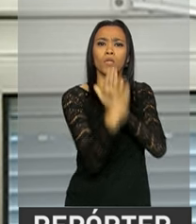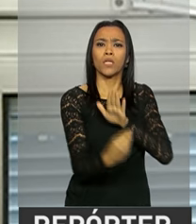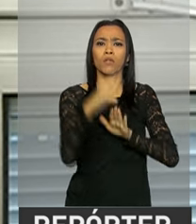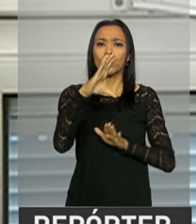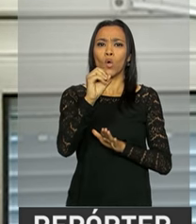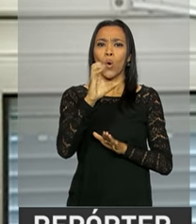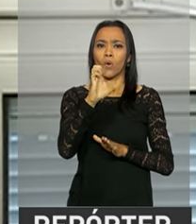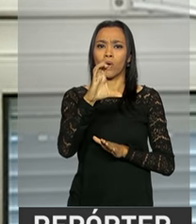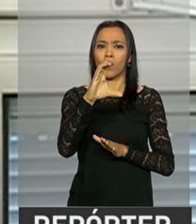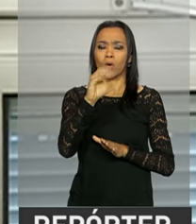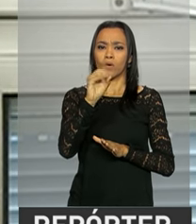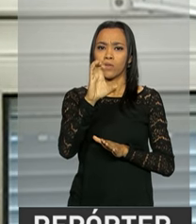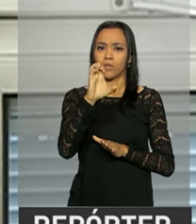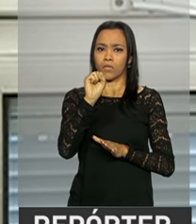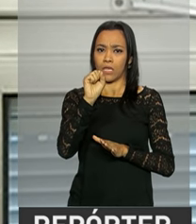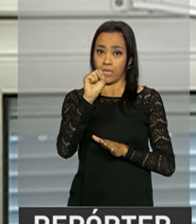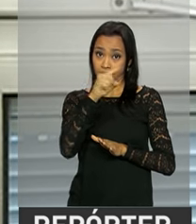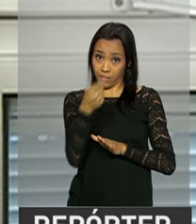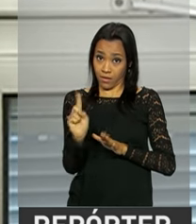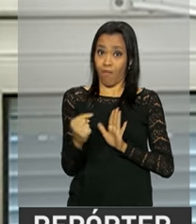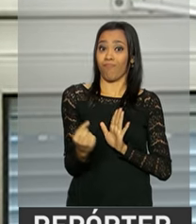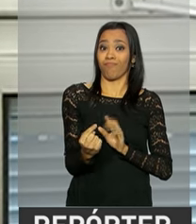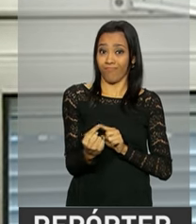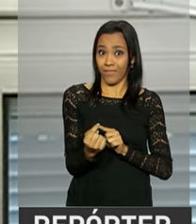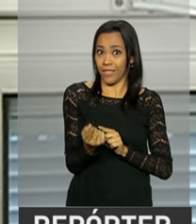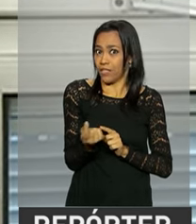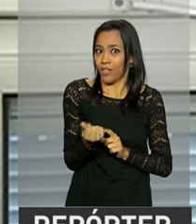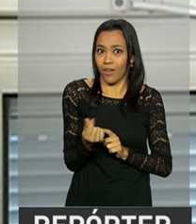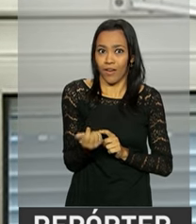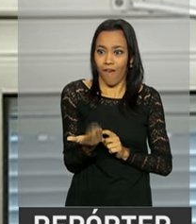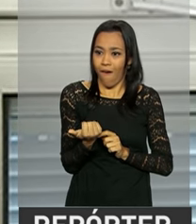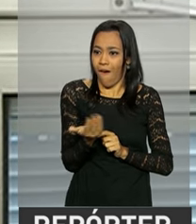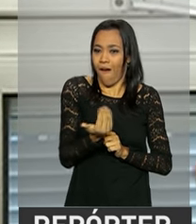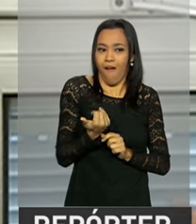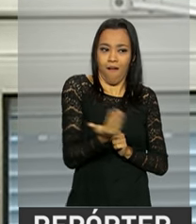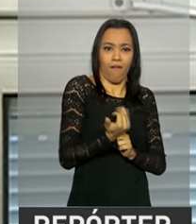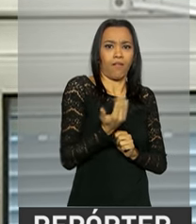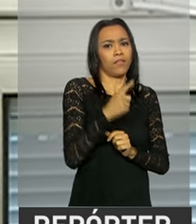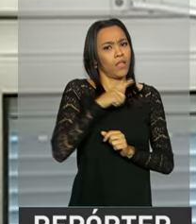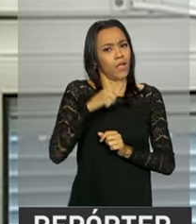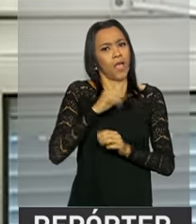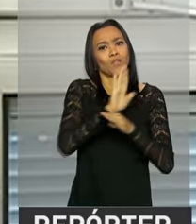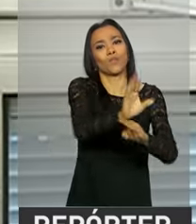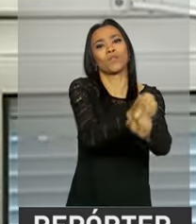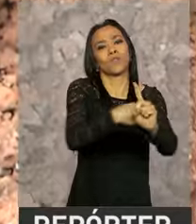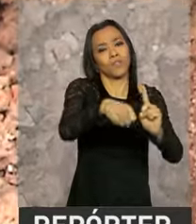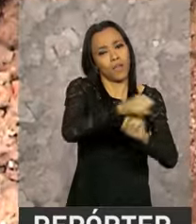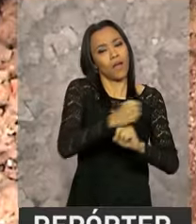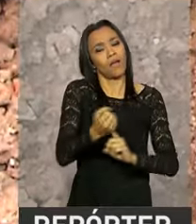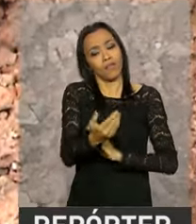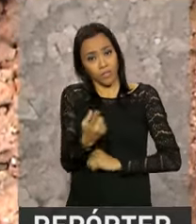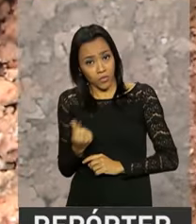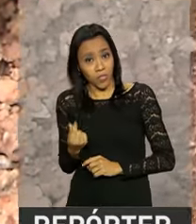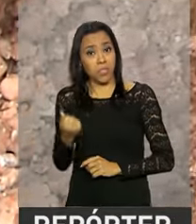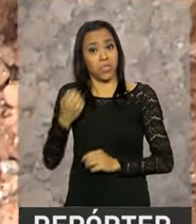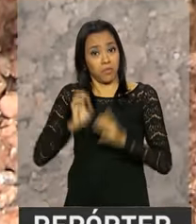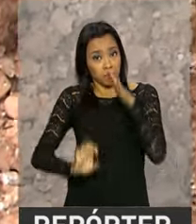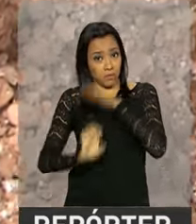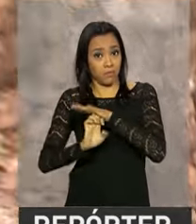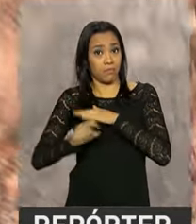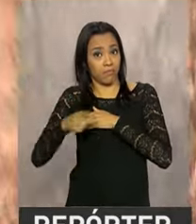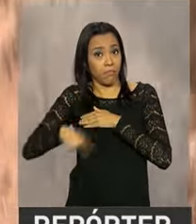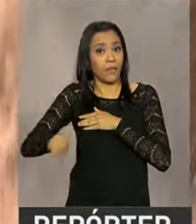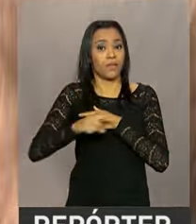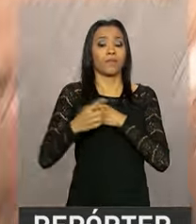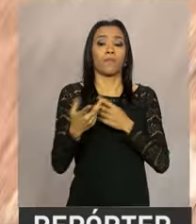pé é é um setor assim eu diria que é um ganha ganha ganha porque tem os ganhos sociais e tem os ganhos privados os novos projetos de